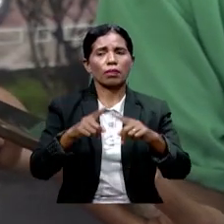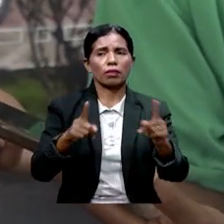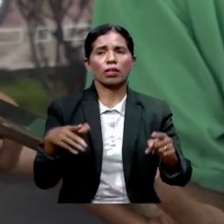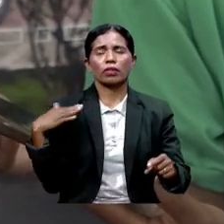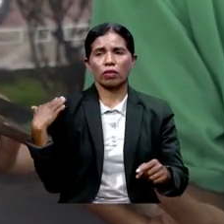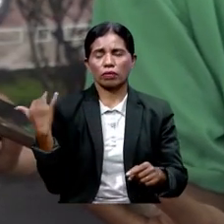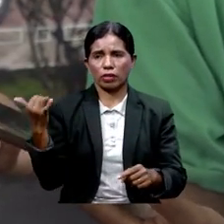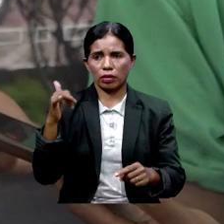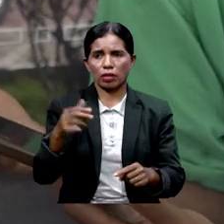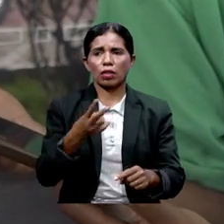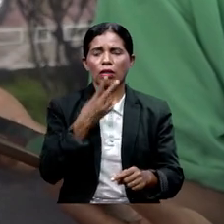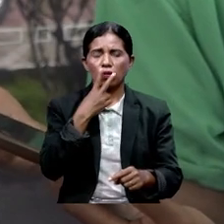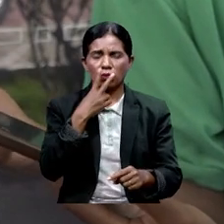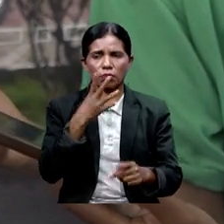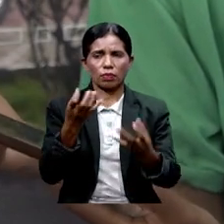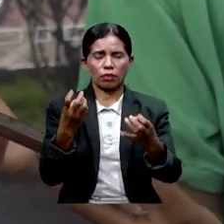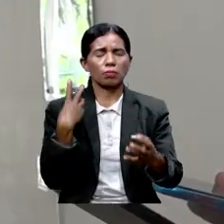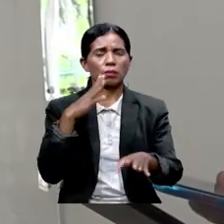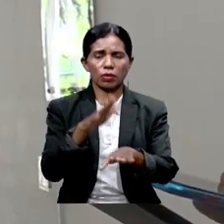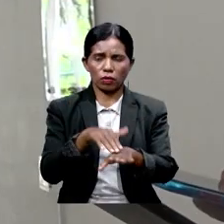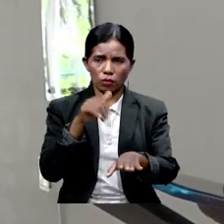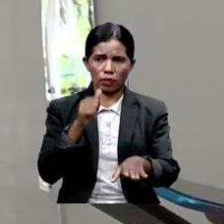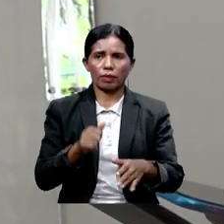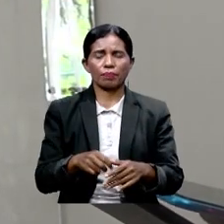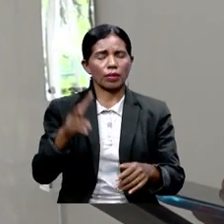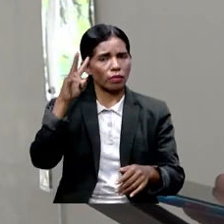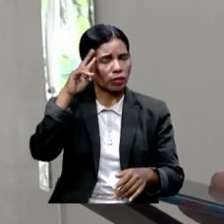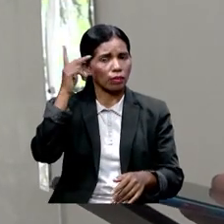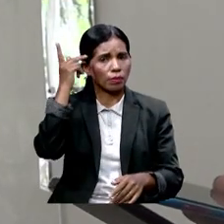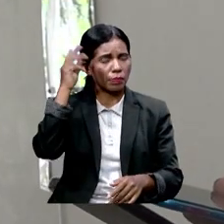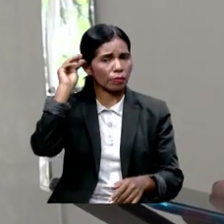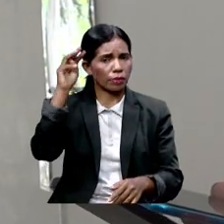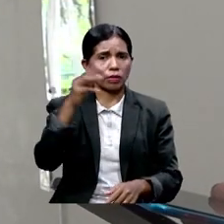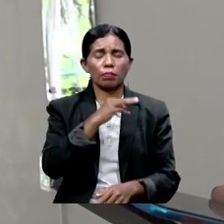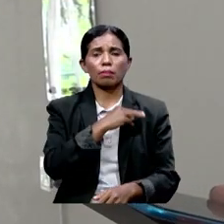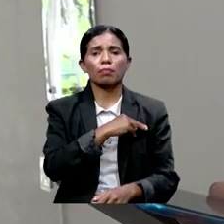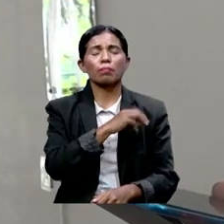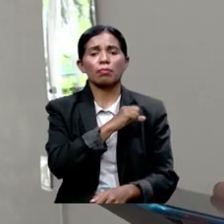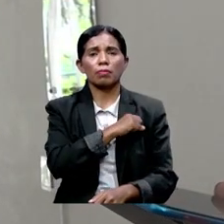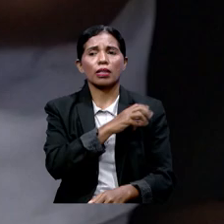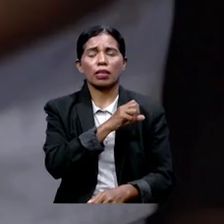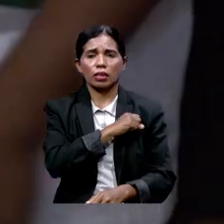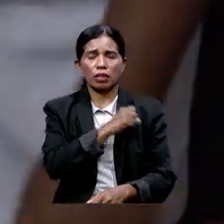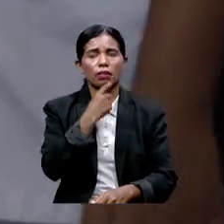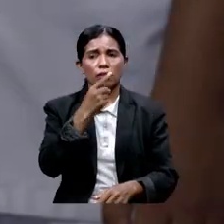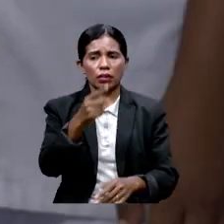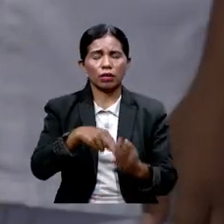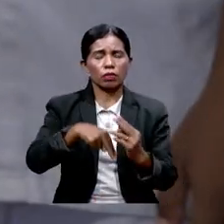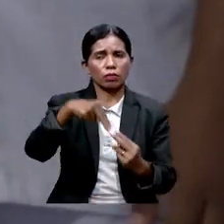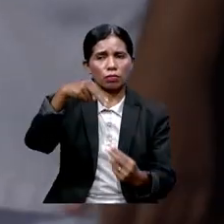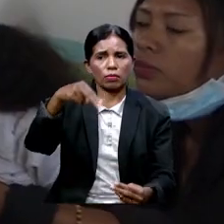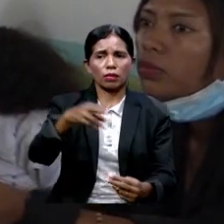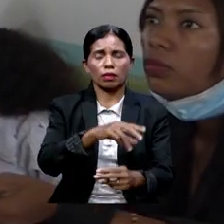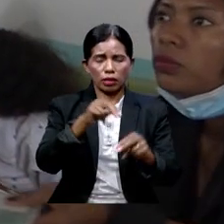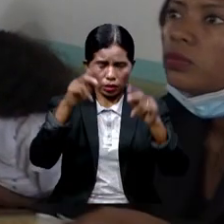jovem sira nebe fuma makas, nemos afeta. Vice Primeiro Ministro Mariano Senami Sabino hateten atu redus numeru ma nutrisão ya Timor Leste